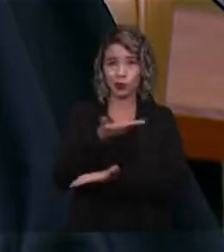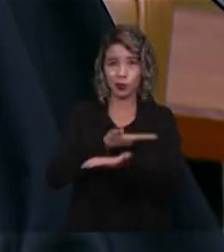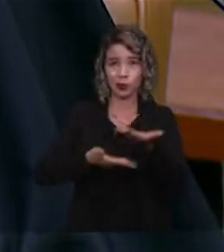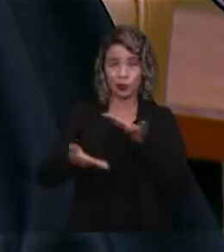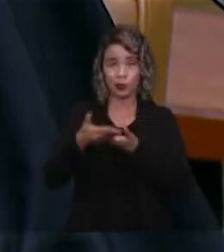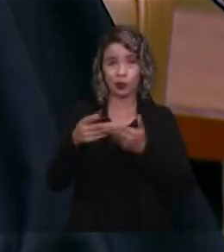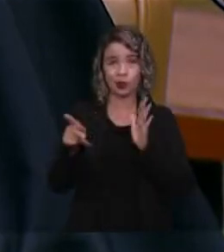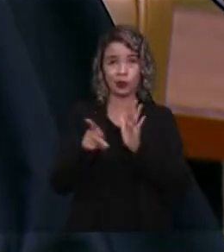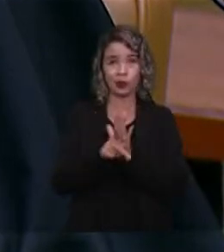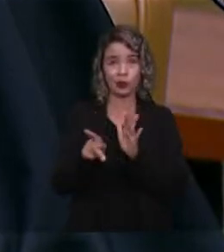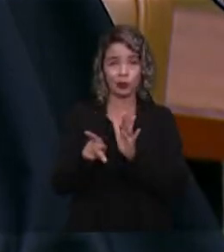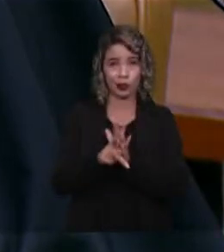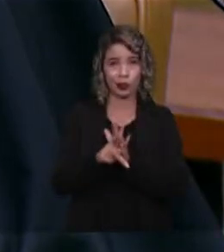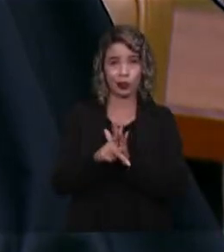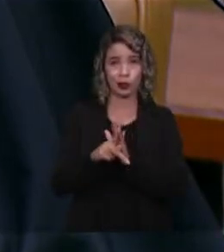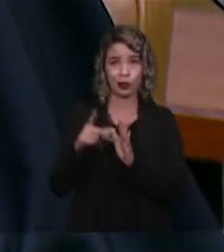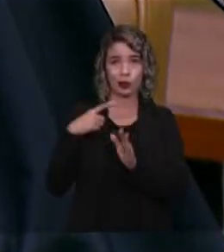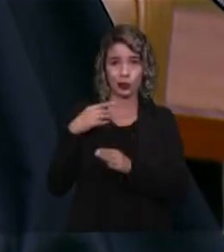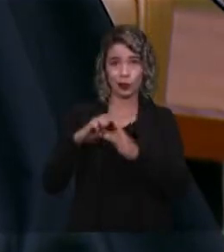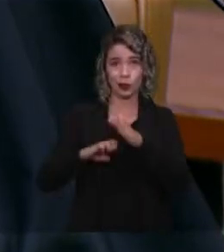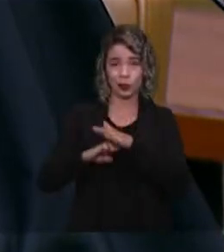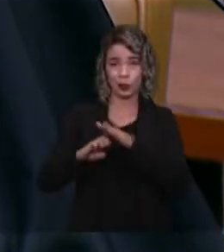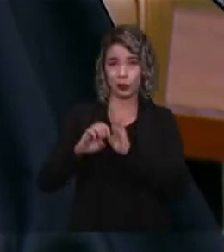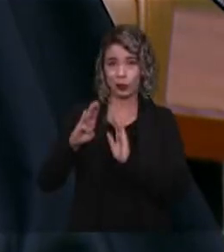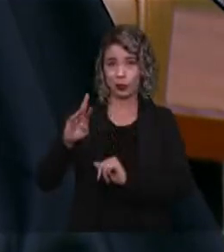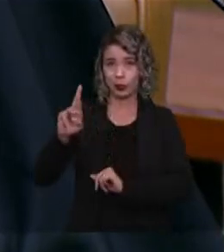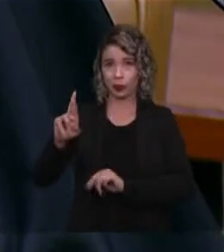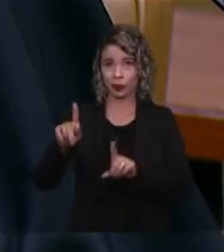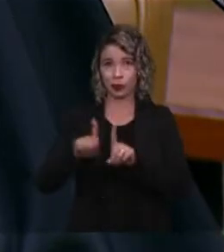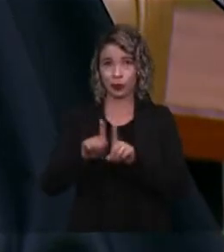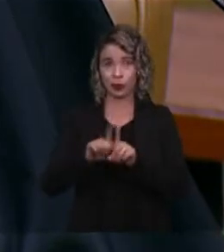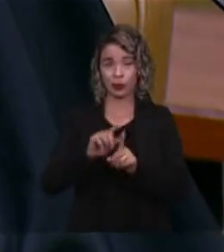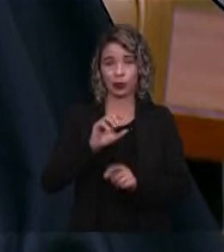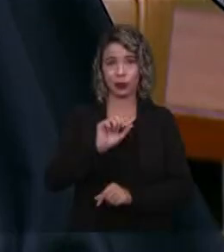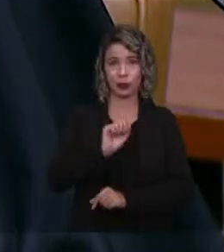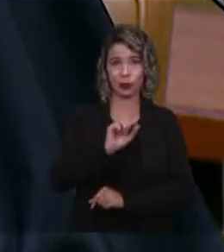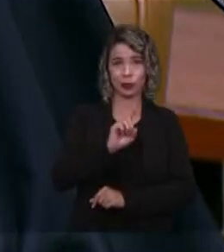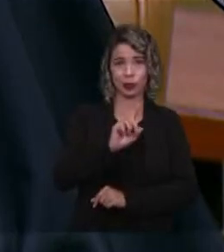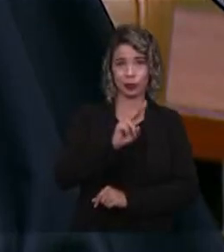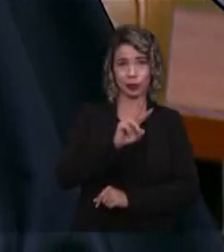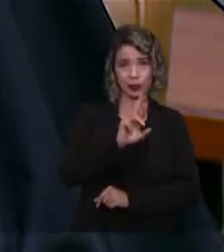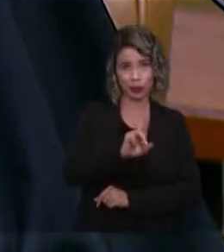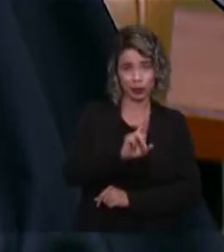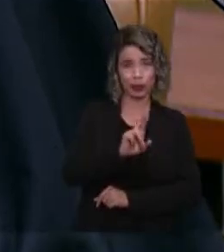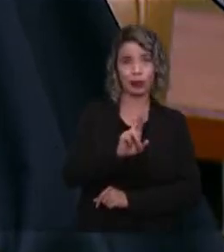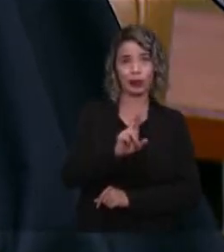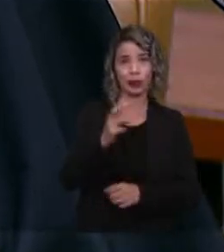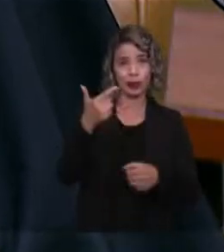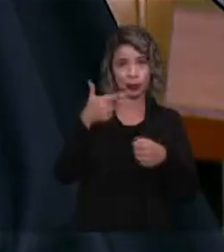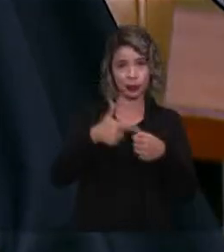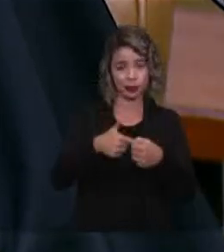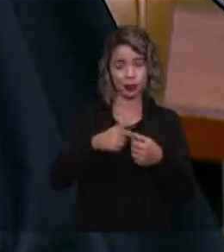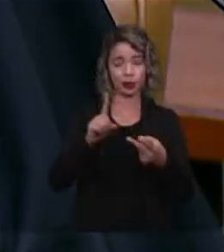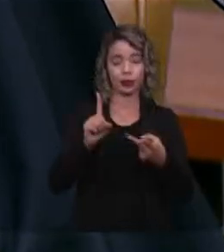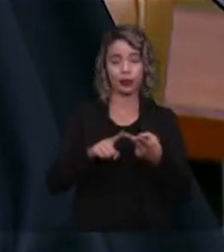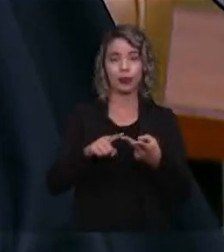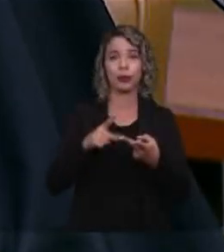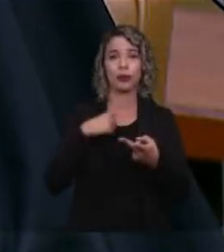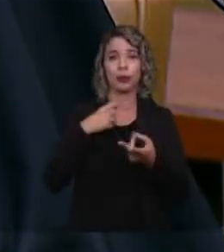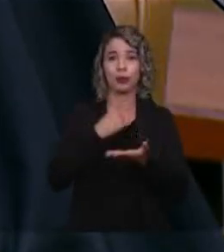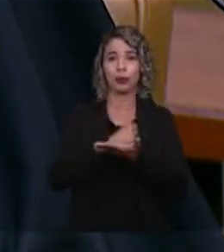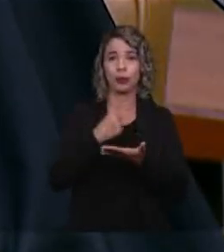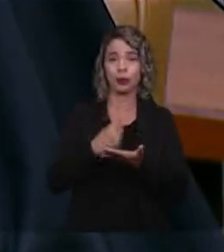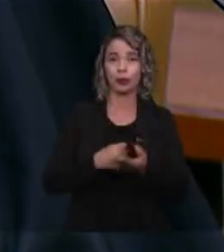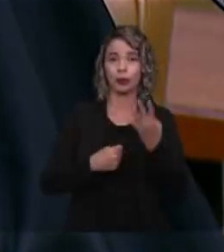bandeira de postos entre a BR Distribuidora S.A. e a DVBR Derivados do Brasil S.A. Na pautação penal 1025,